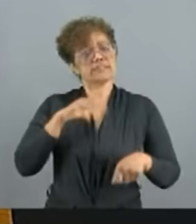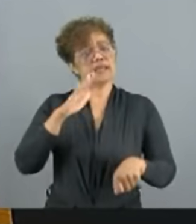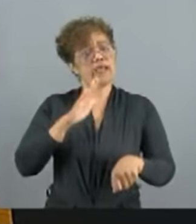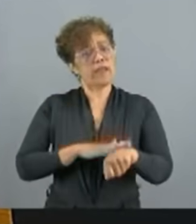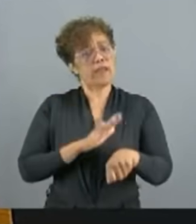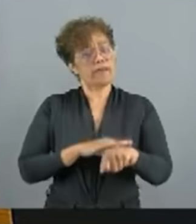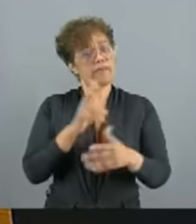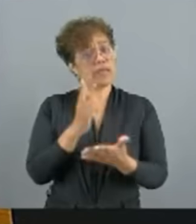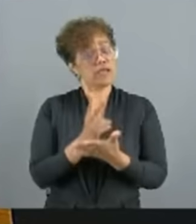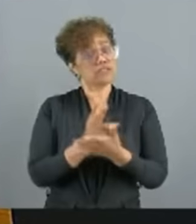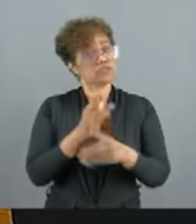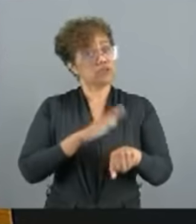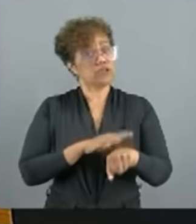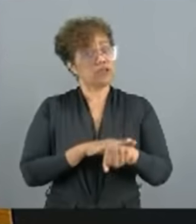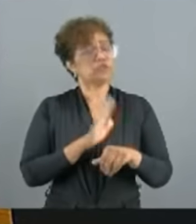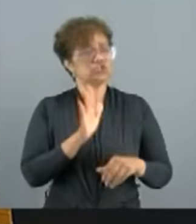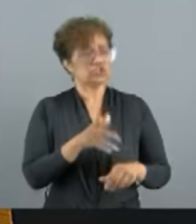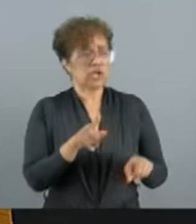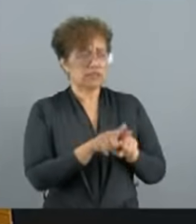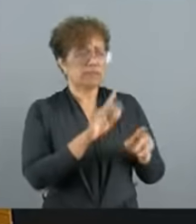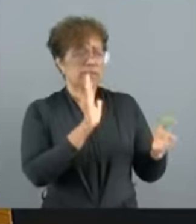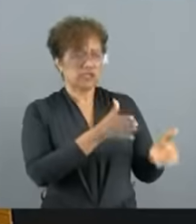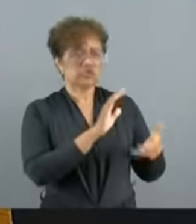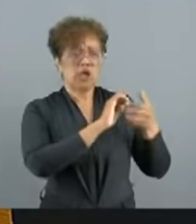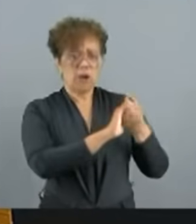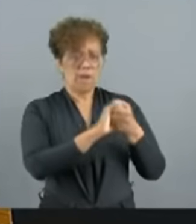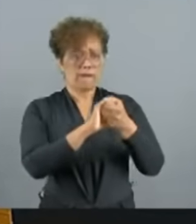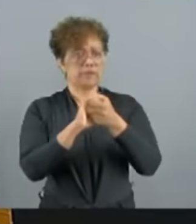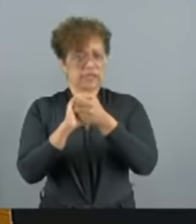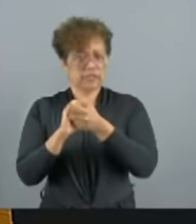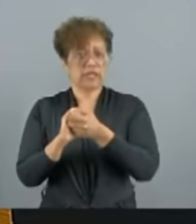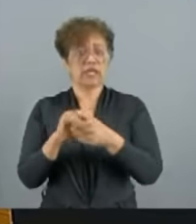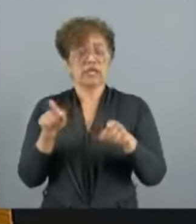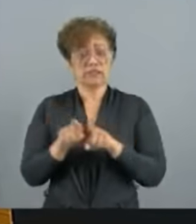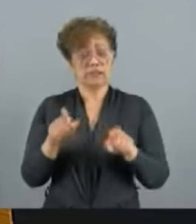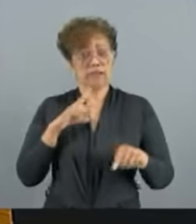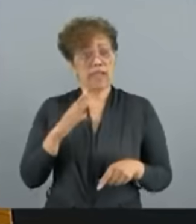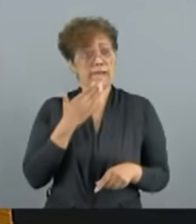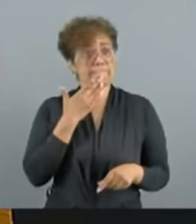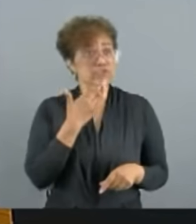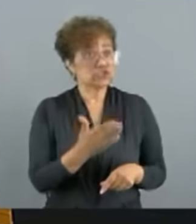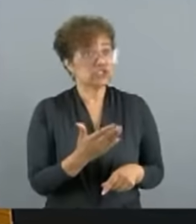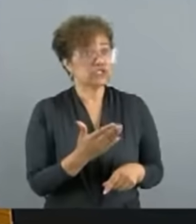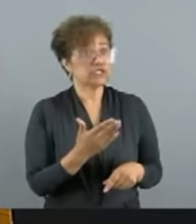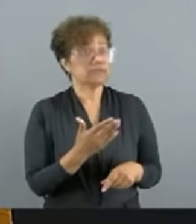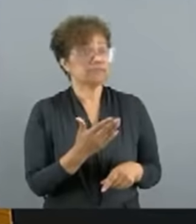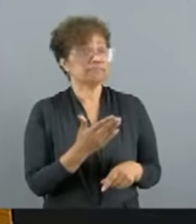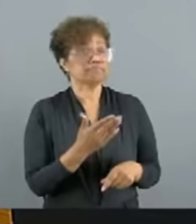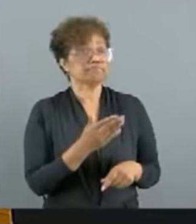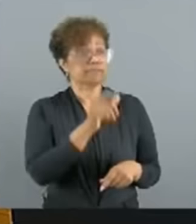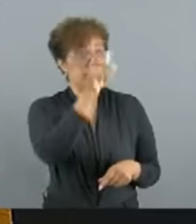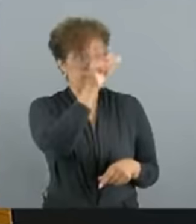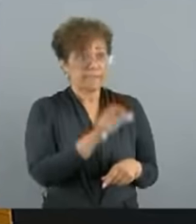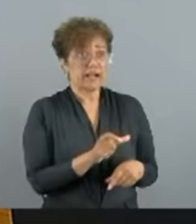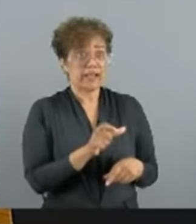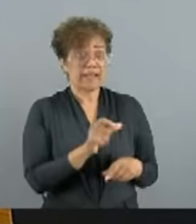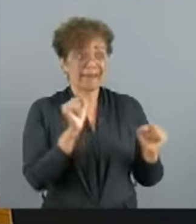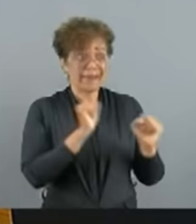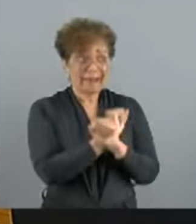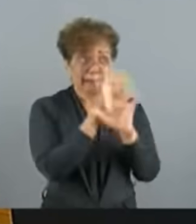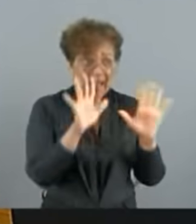o novo ministro Volney Queiroz, eu quero também pedir que ele seja conciso, de